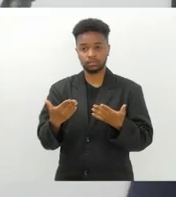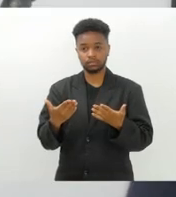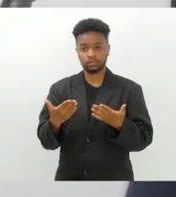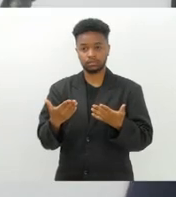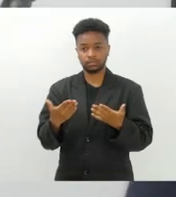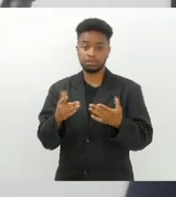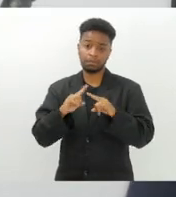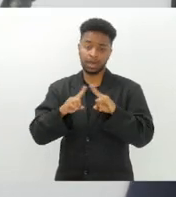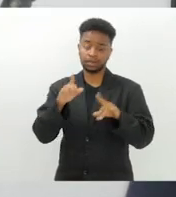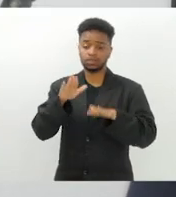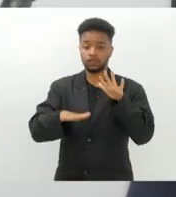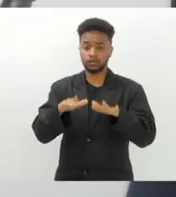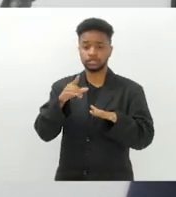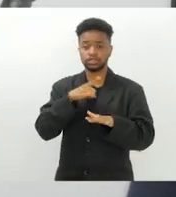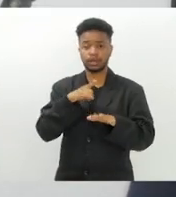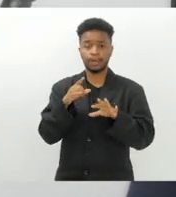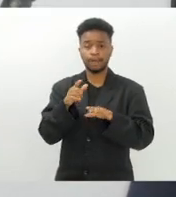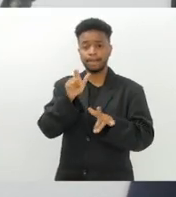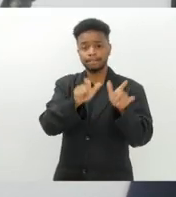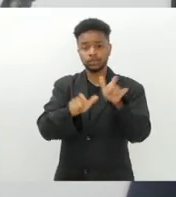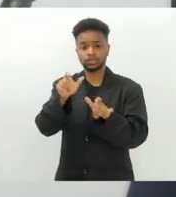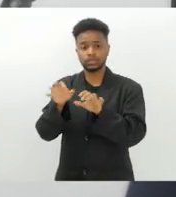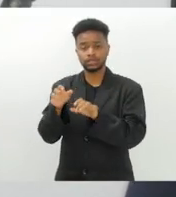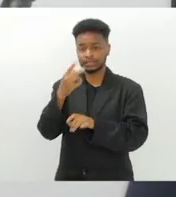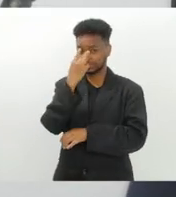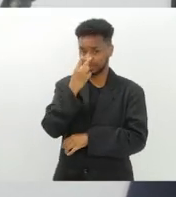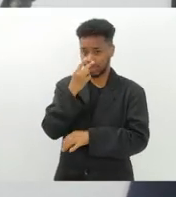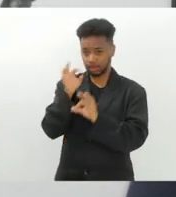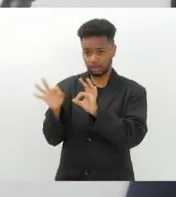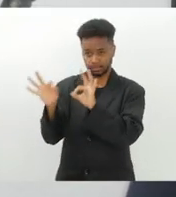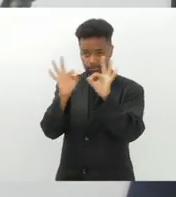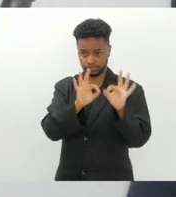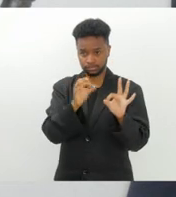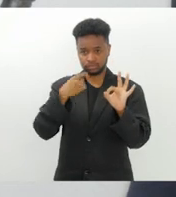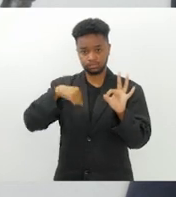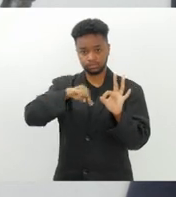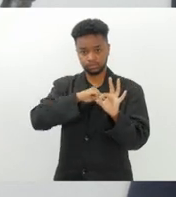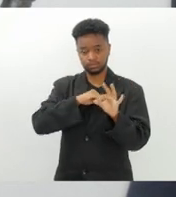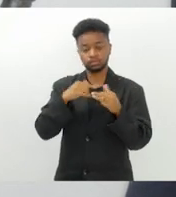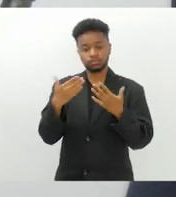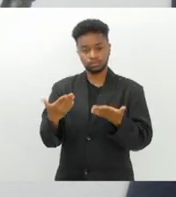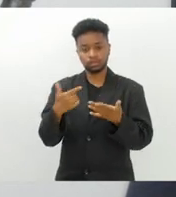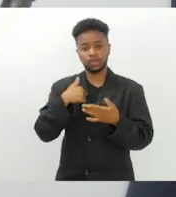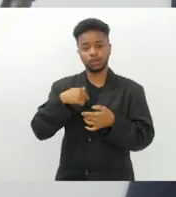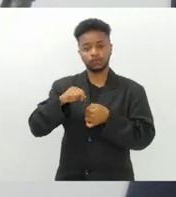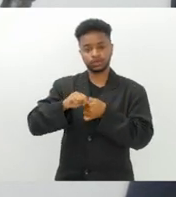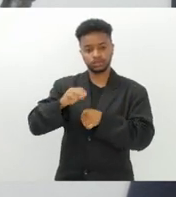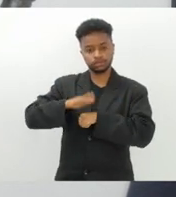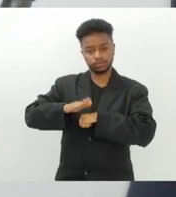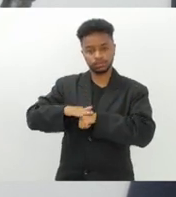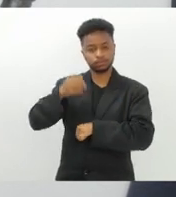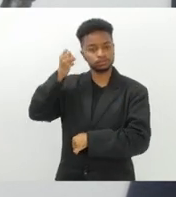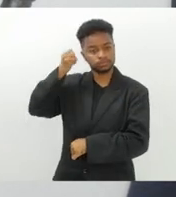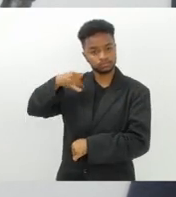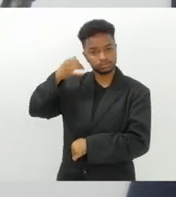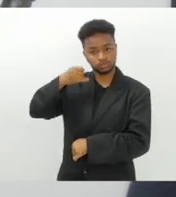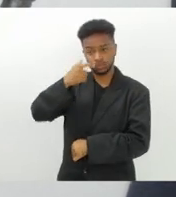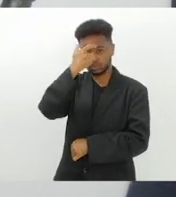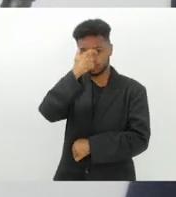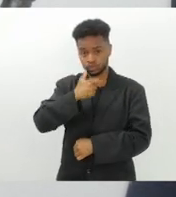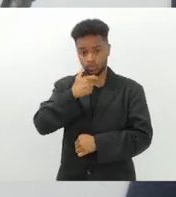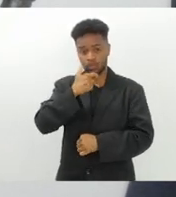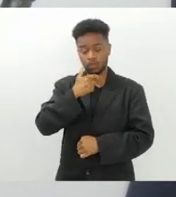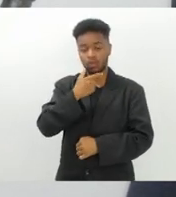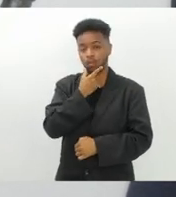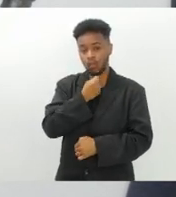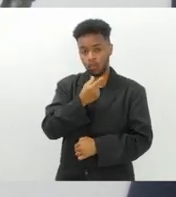Mas pode ser que tenham pessoas cegas nos assistindo. E aí eu vou me audiodescrever. Eu sou uma pessoa... Eu